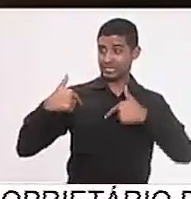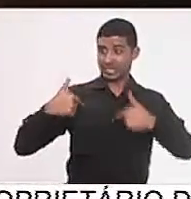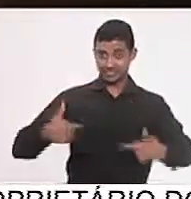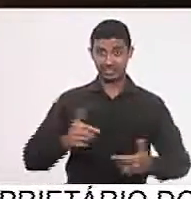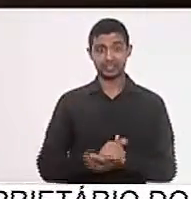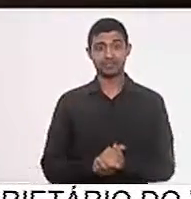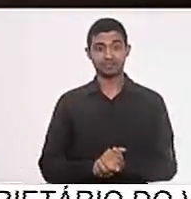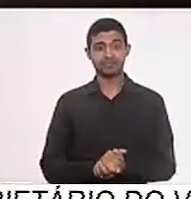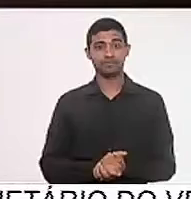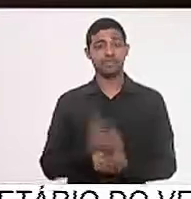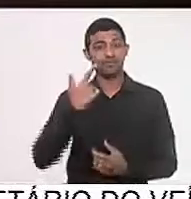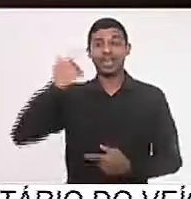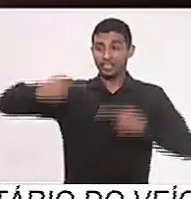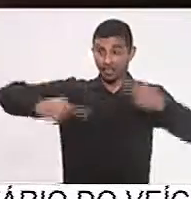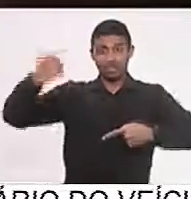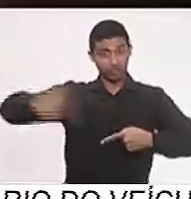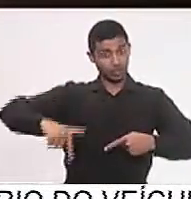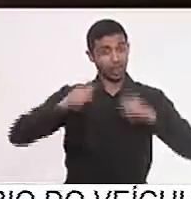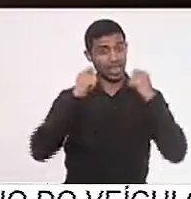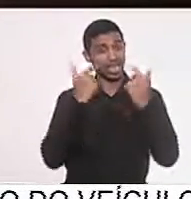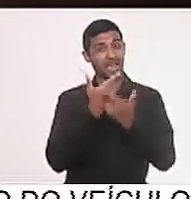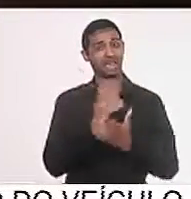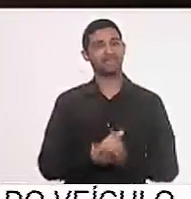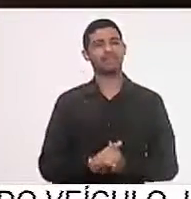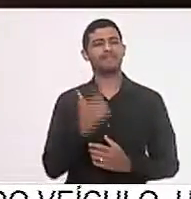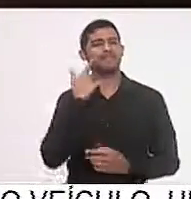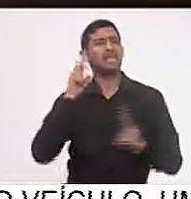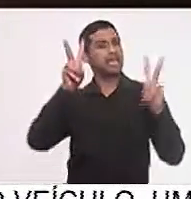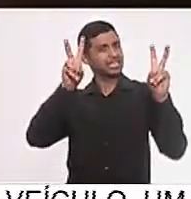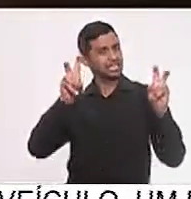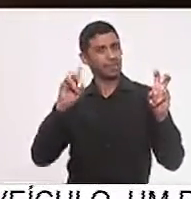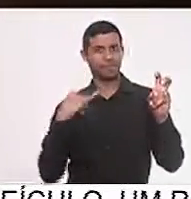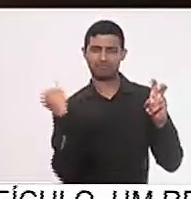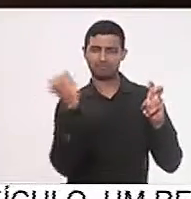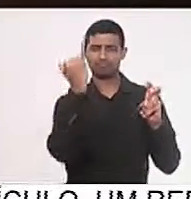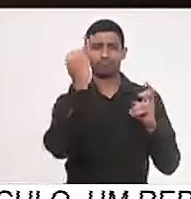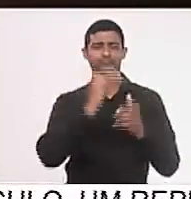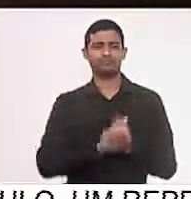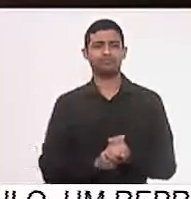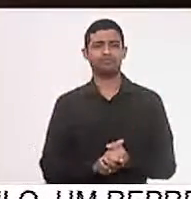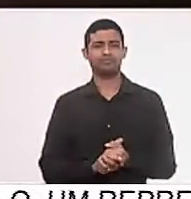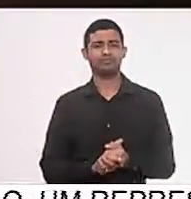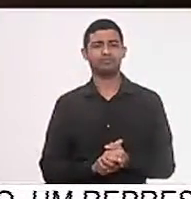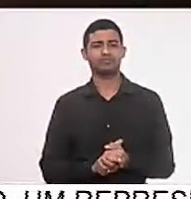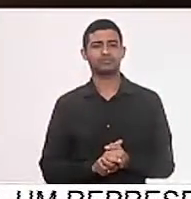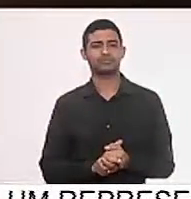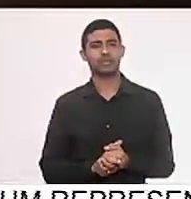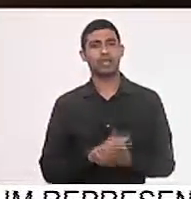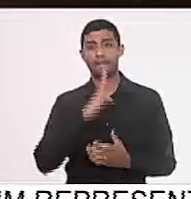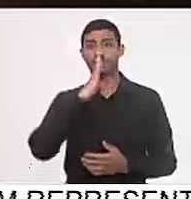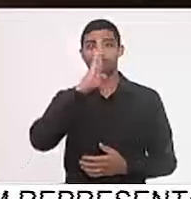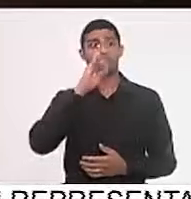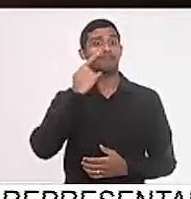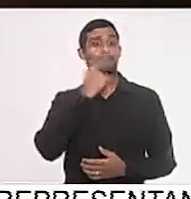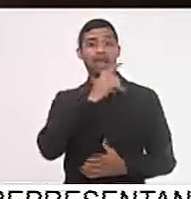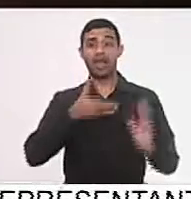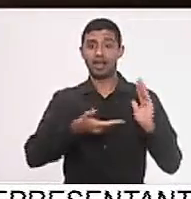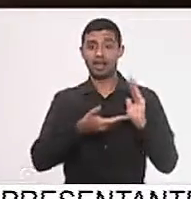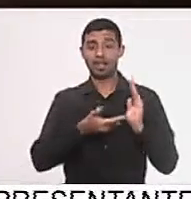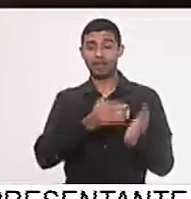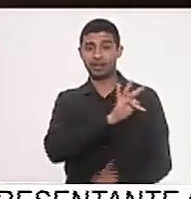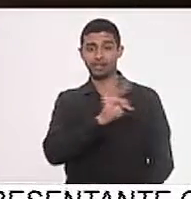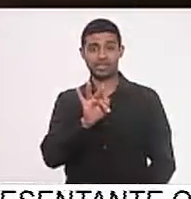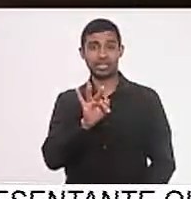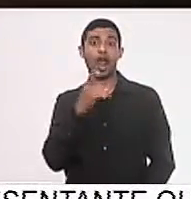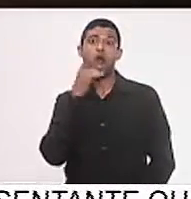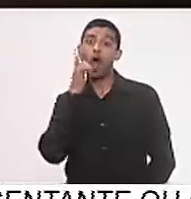e reabrir o debate nessa casa com temas que são tão relevantes, ainda mais num momento que na Câmara Federal